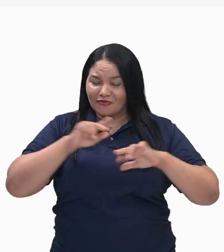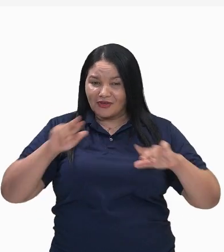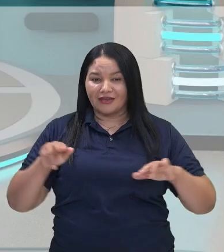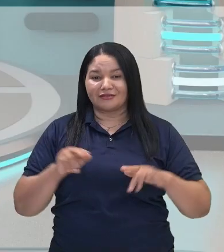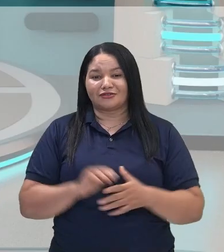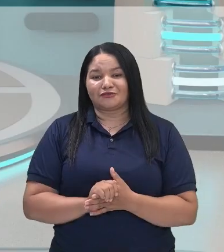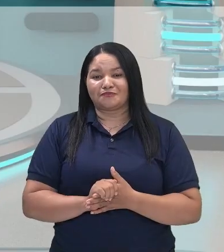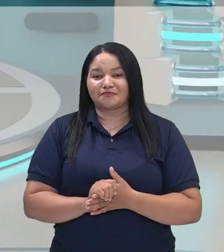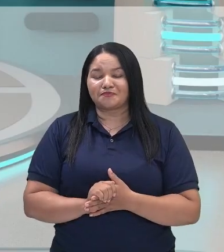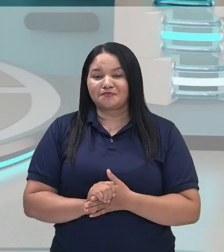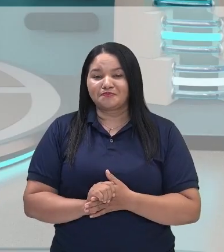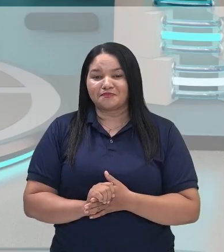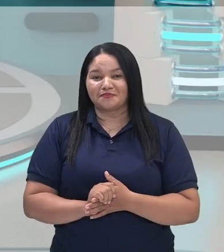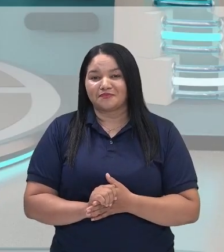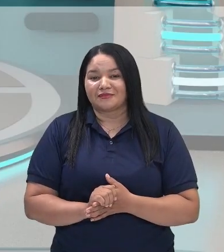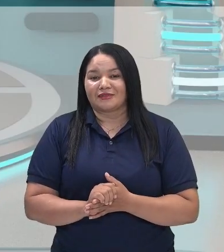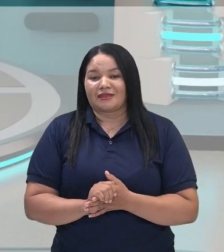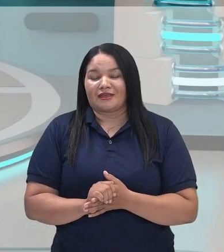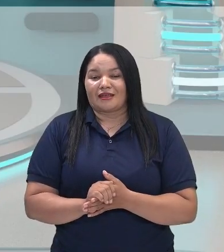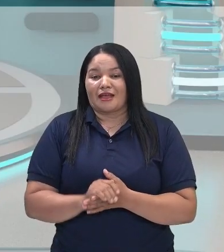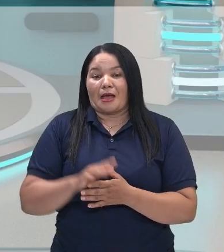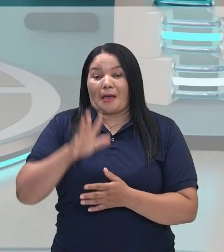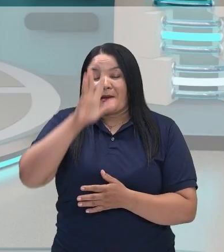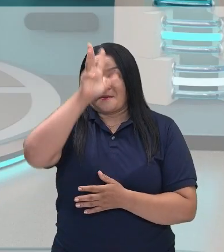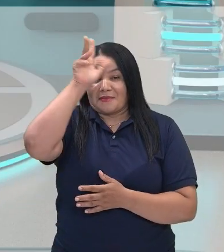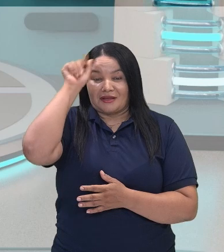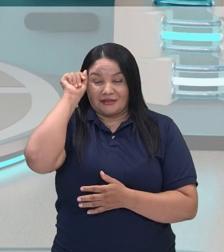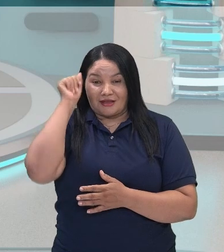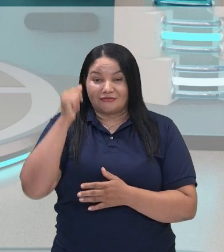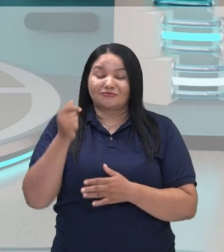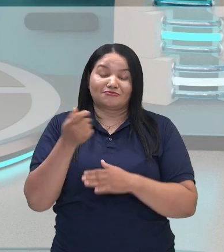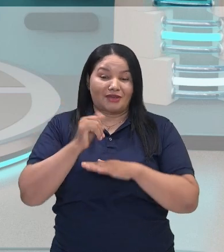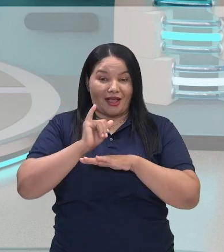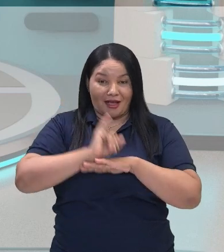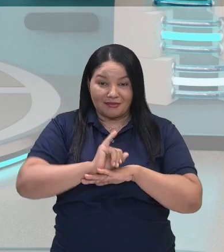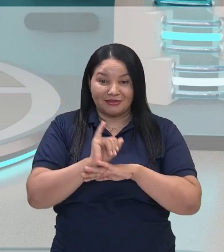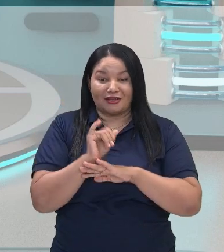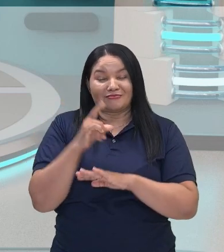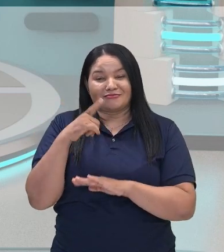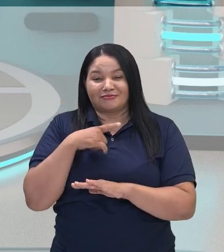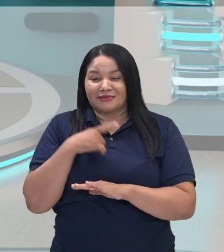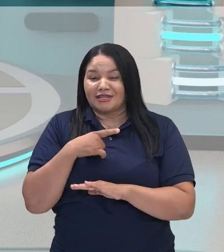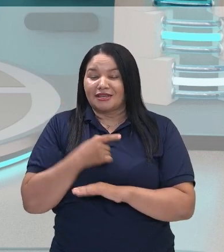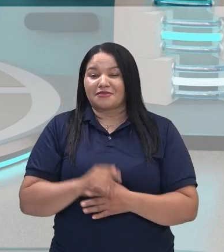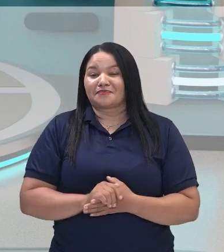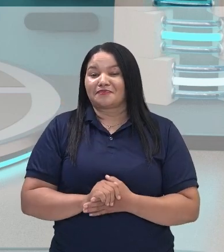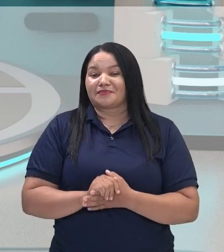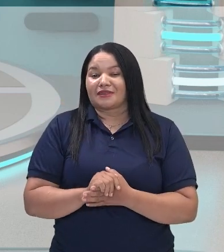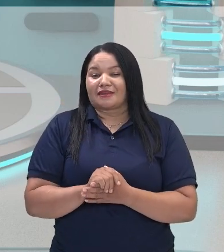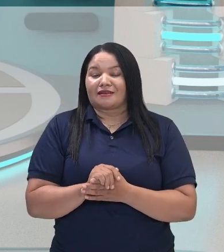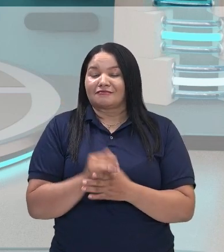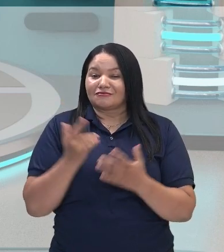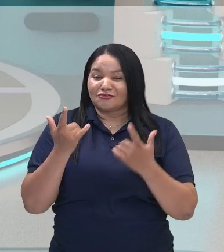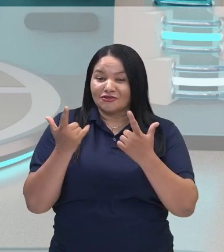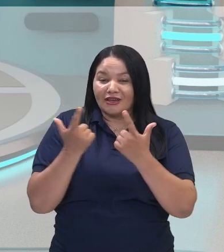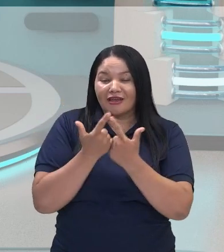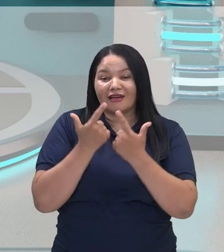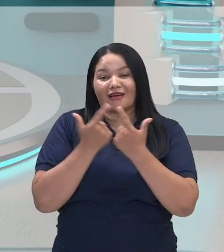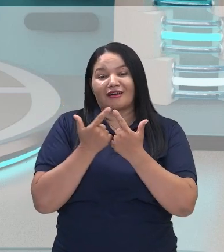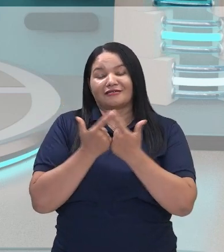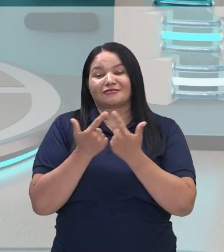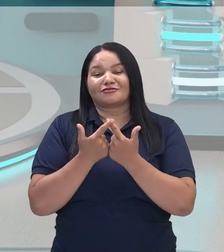inigualável. Manaus, né, como sendo a capital, claro que ela tem, vamos dizer, o teatro, tem alguns